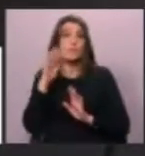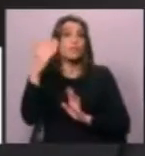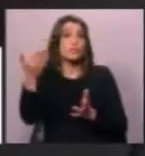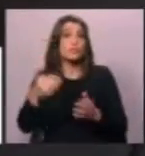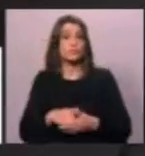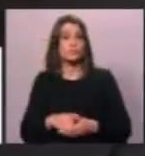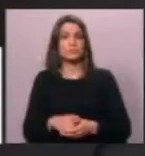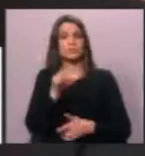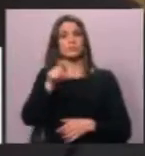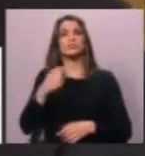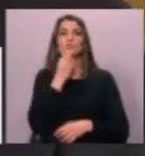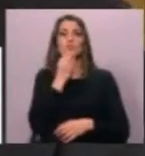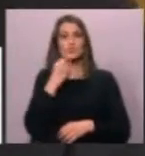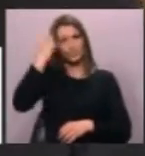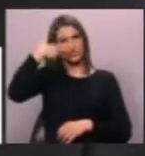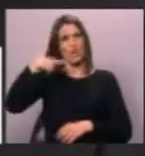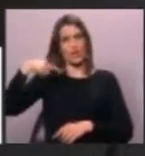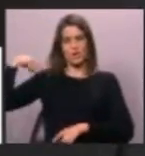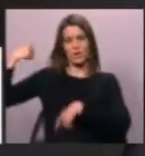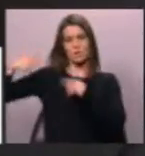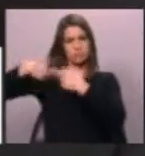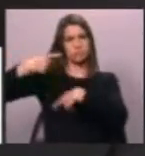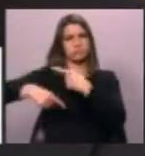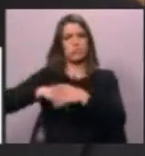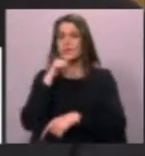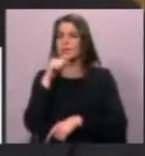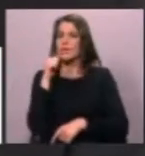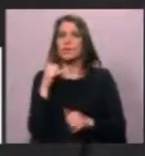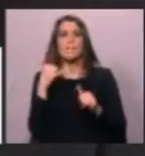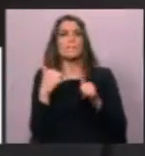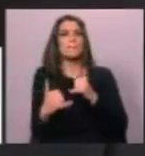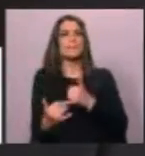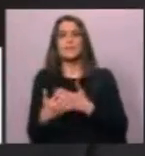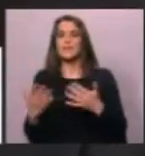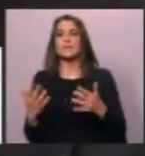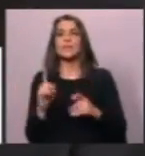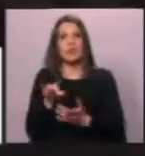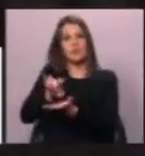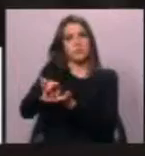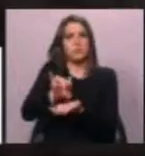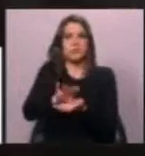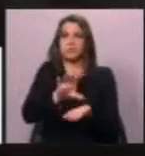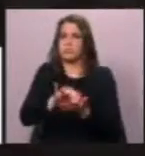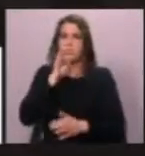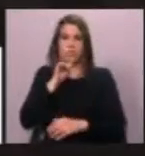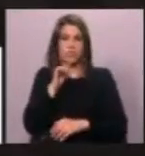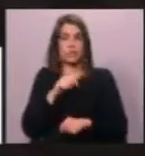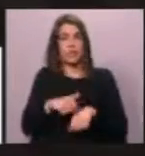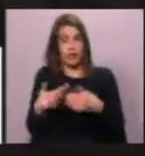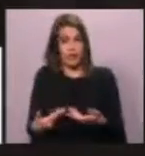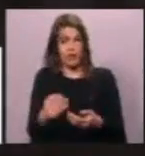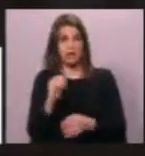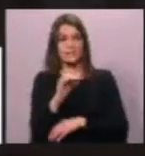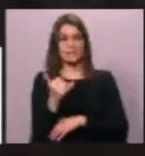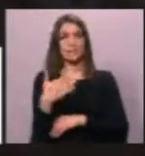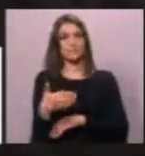judeus, ao longo da história, sempre correram o risco de expulsão. Neste momento, no século XXI,